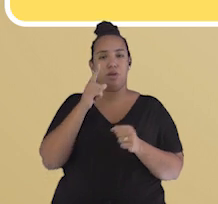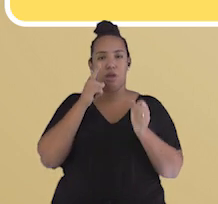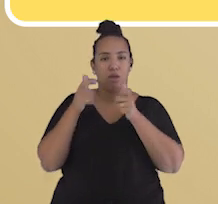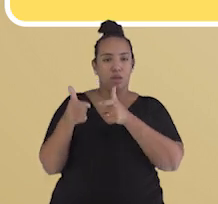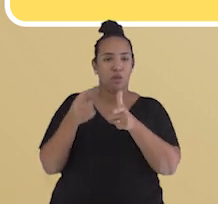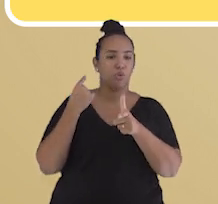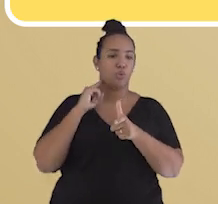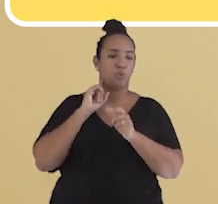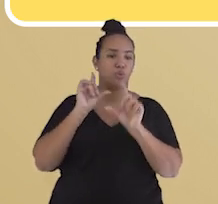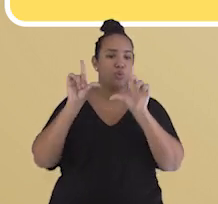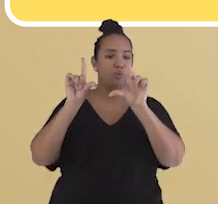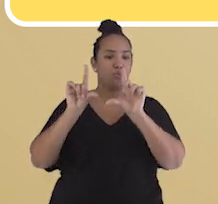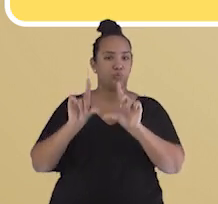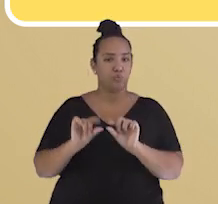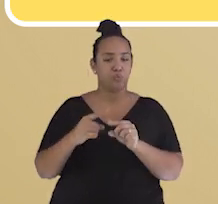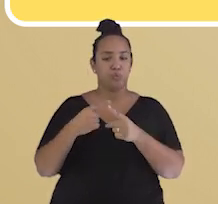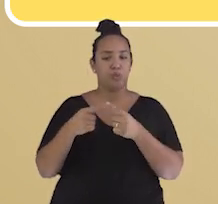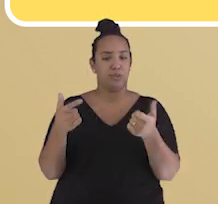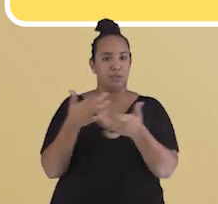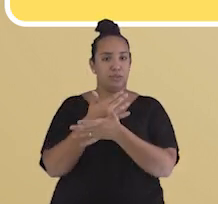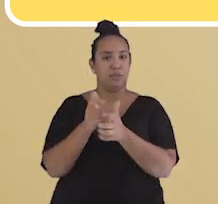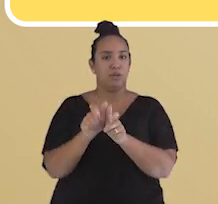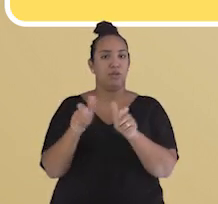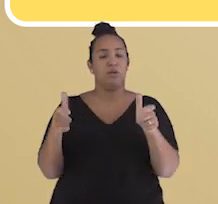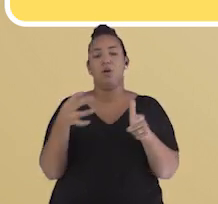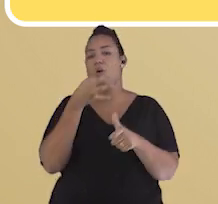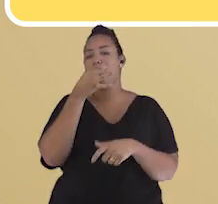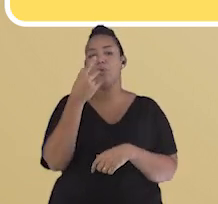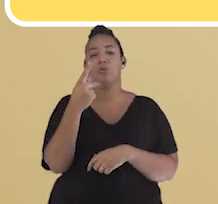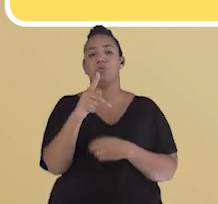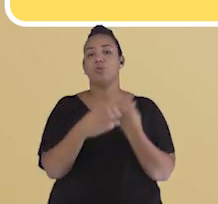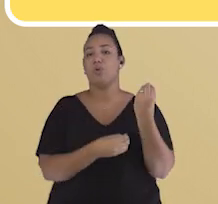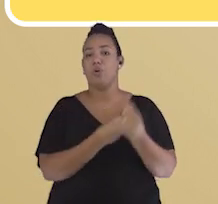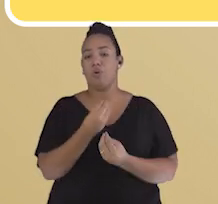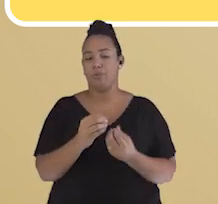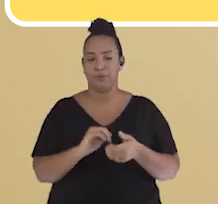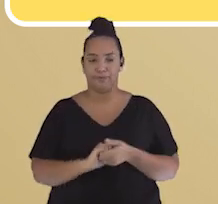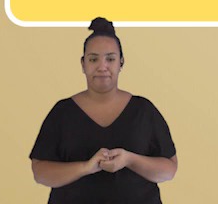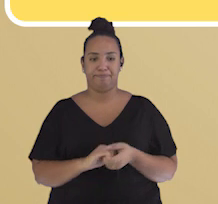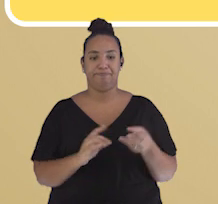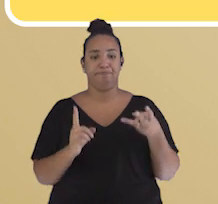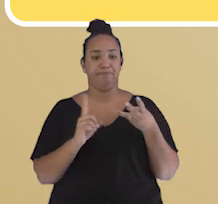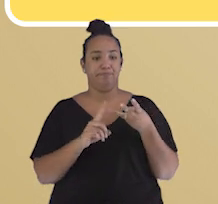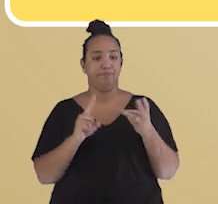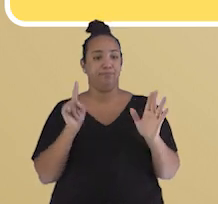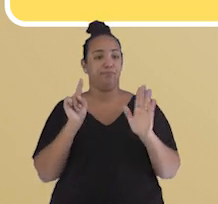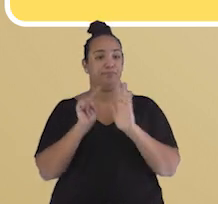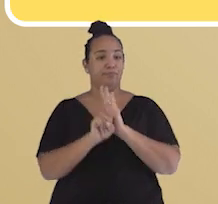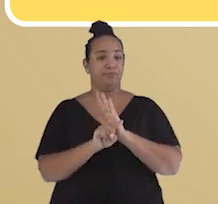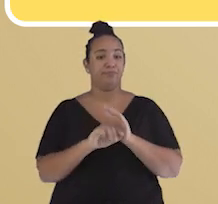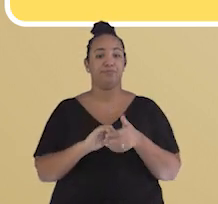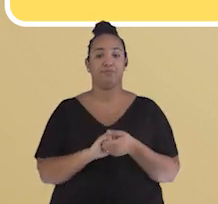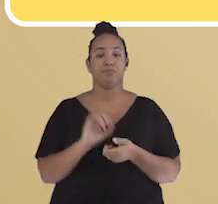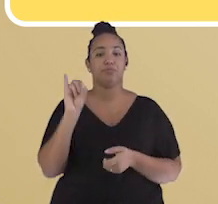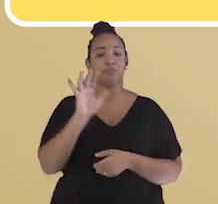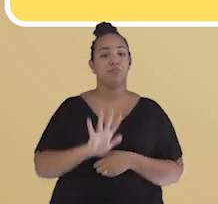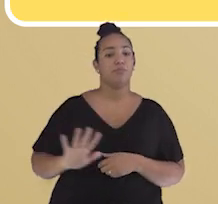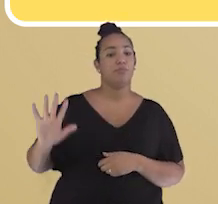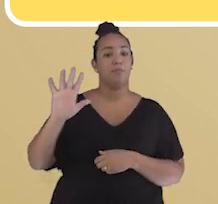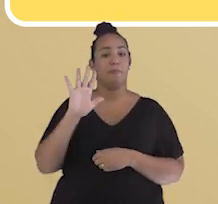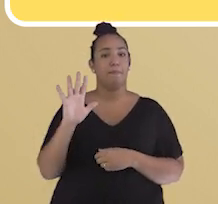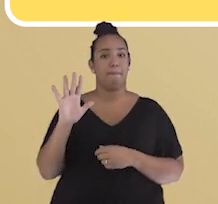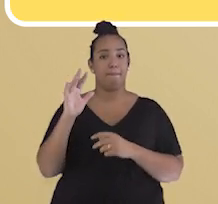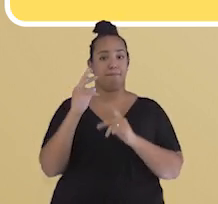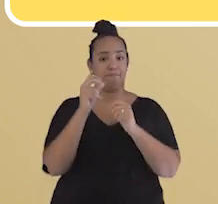fossem poluídos devido à urbanização das cidades, qual seria? Pergunta número 3. Qual foi a paisagem